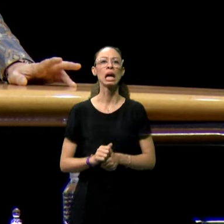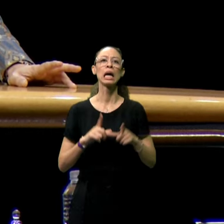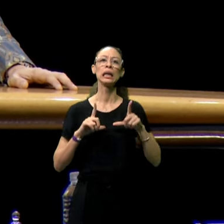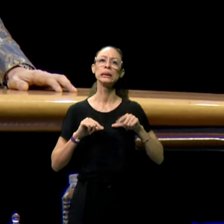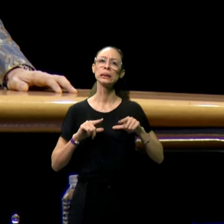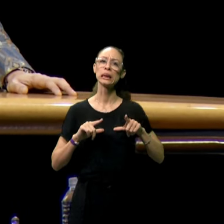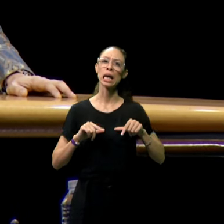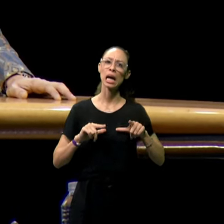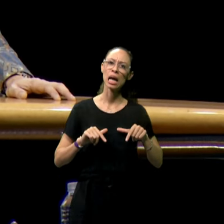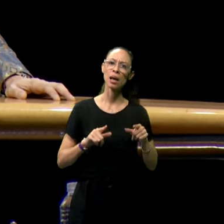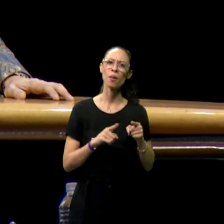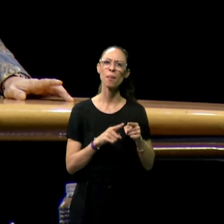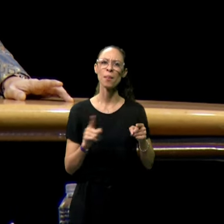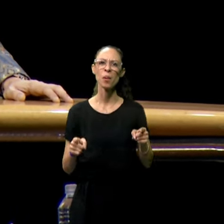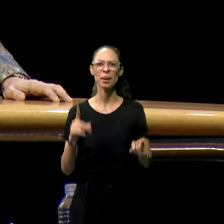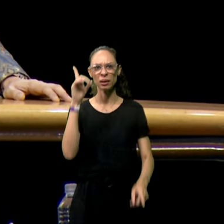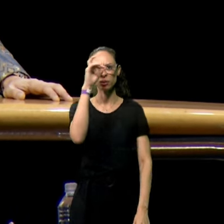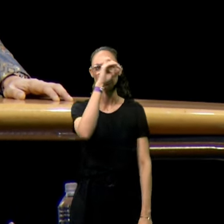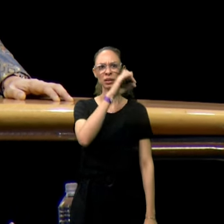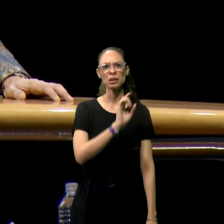momento, numa situação muito difícil.